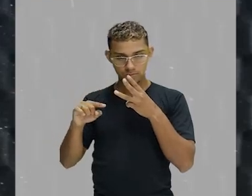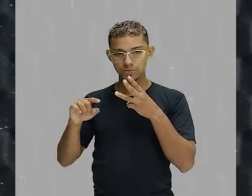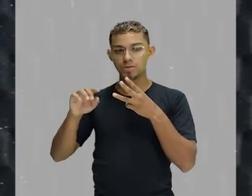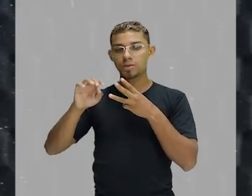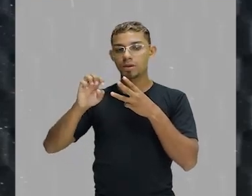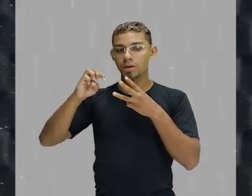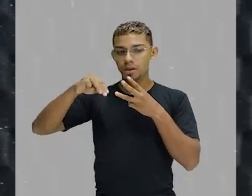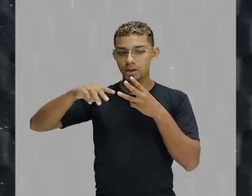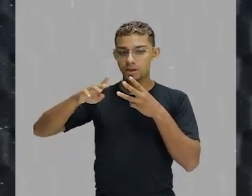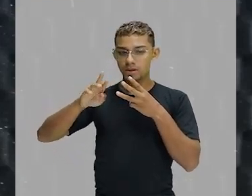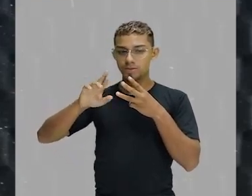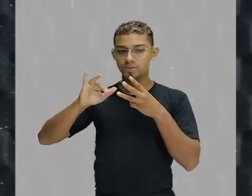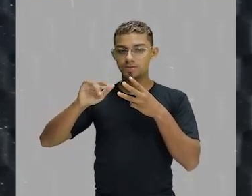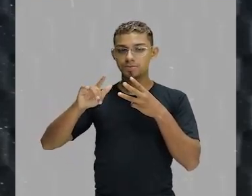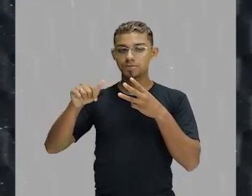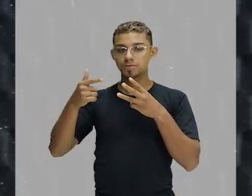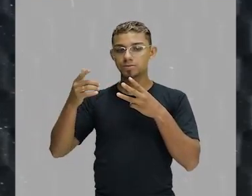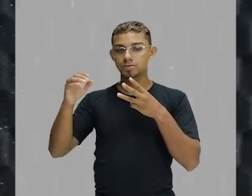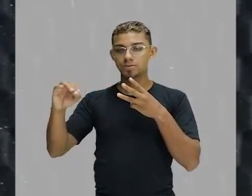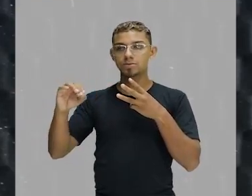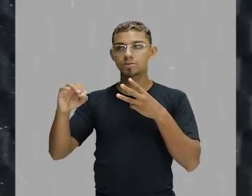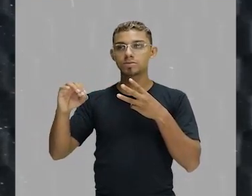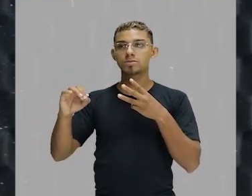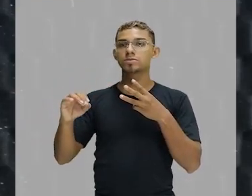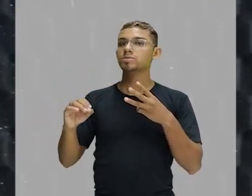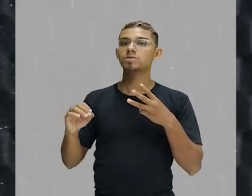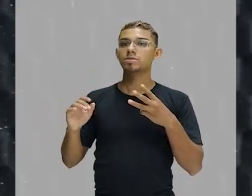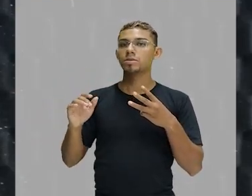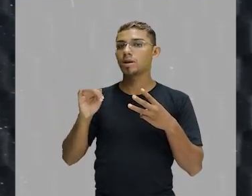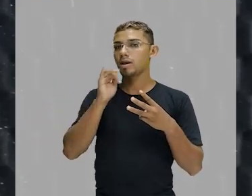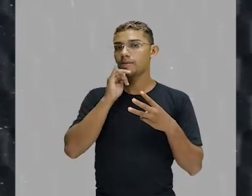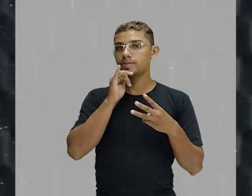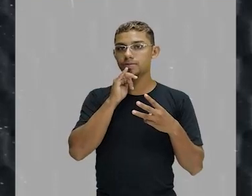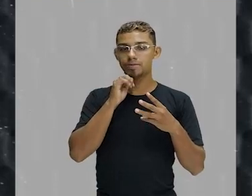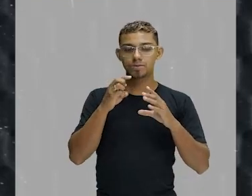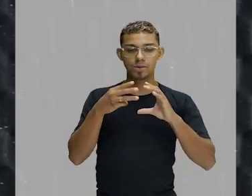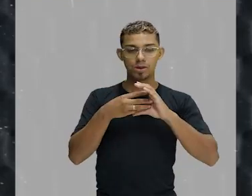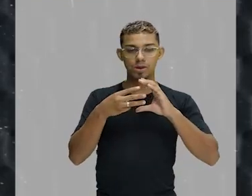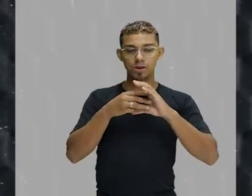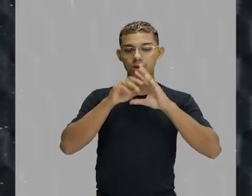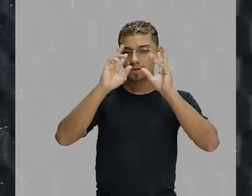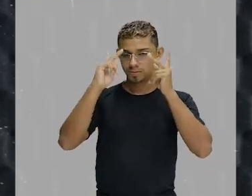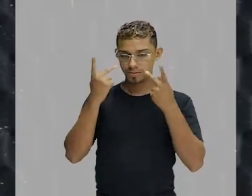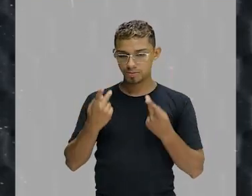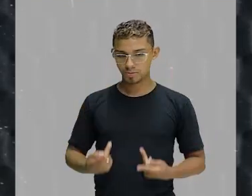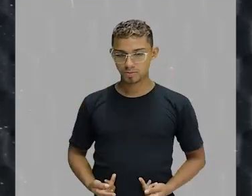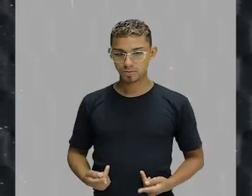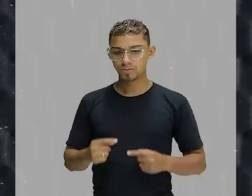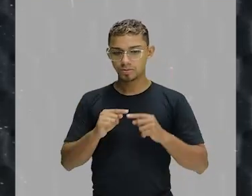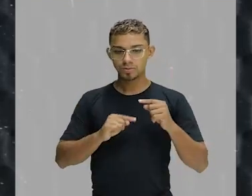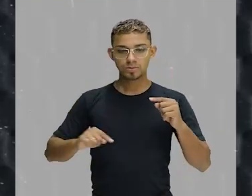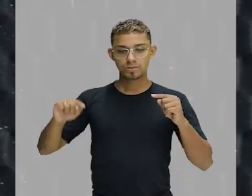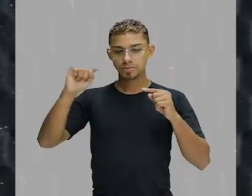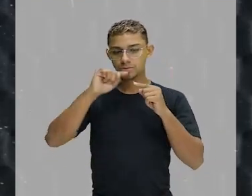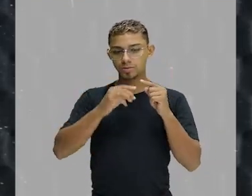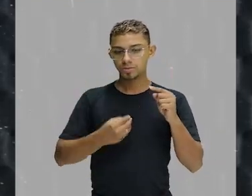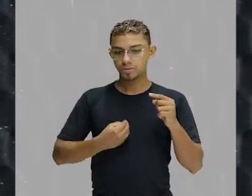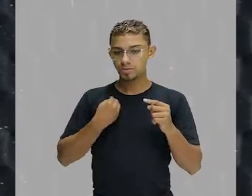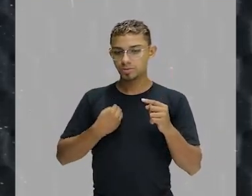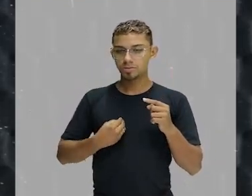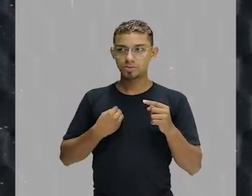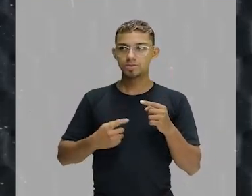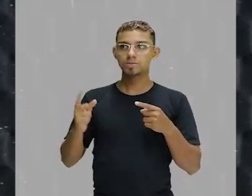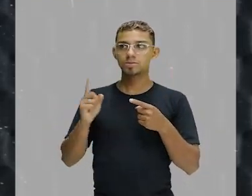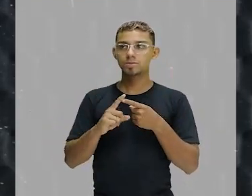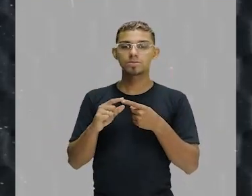tipo de ciclo de vida aqui é o nosso ciclo de vida. Ciclo de vida, por exemplo, do ser humano. Nós somos indivíduos